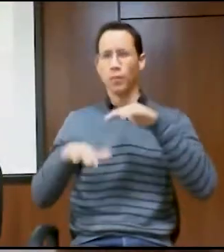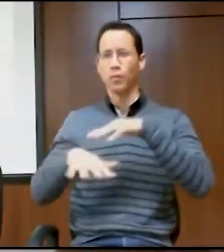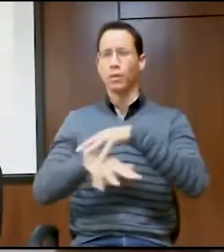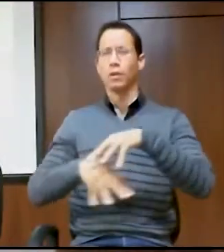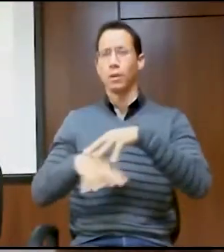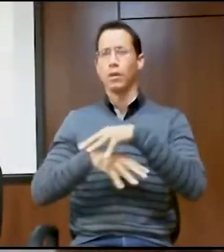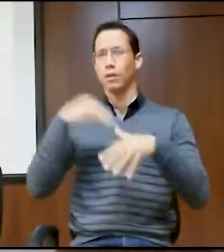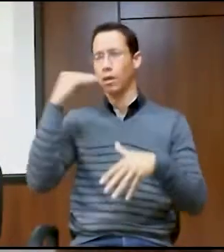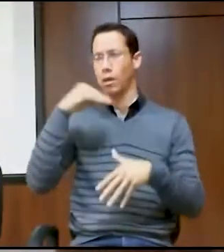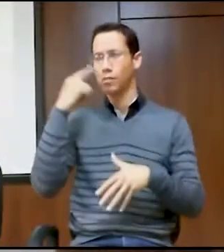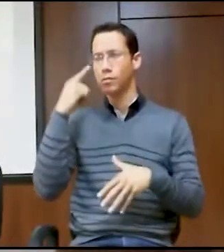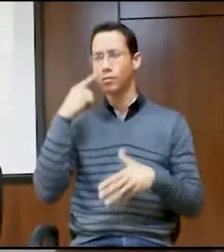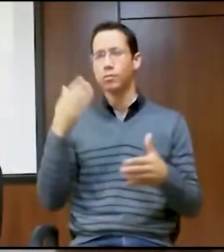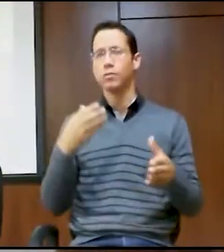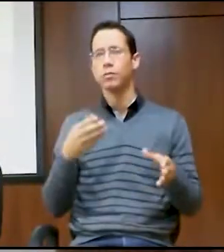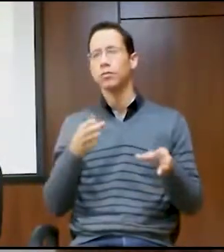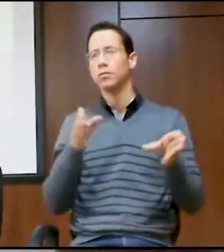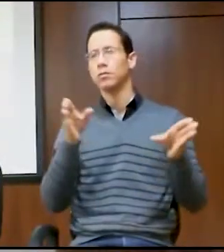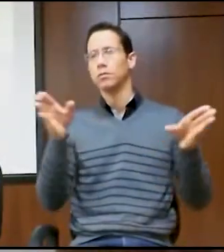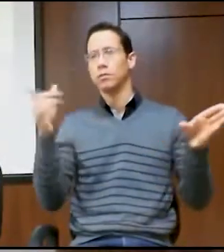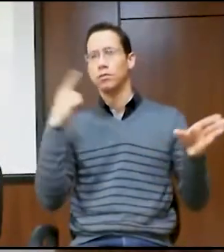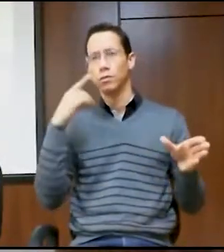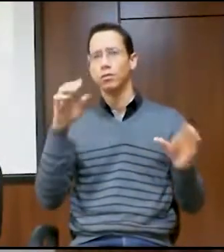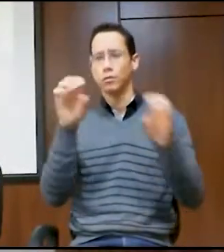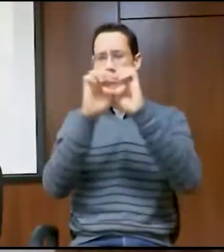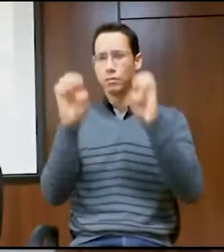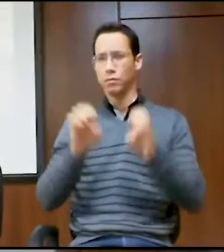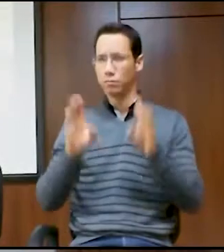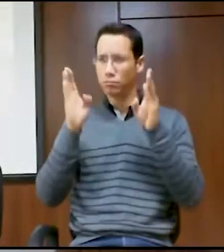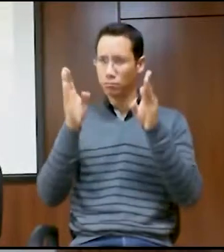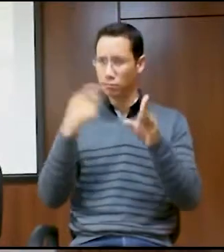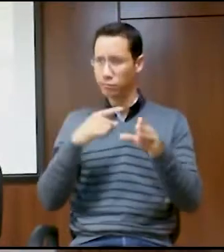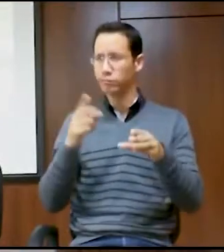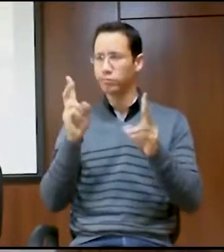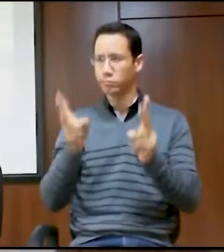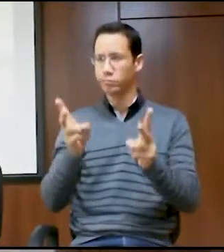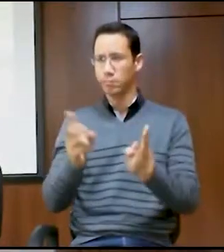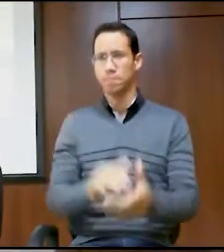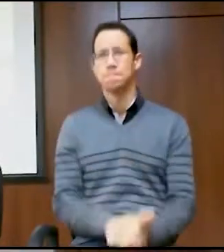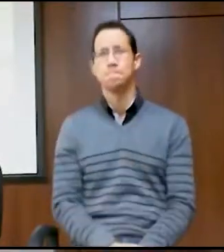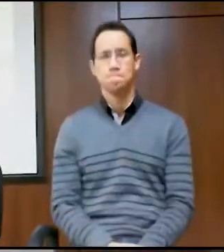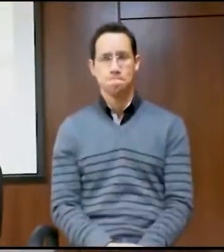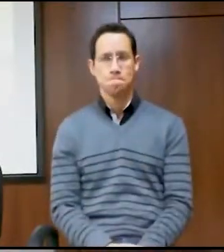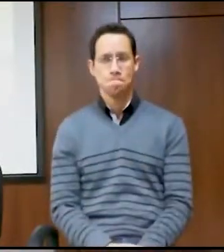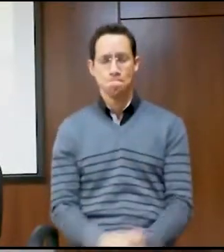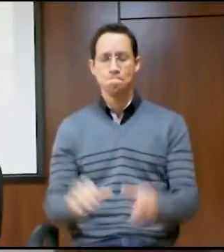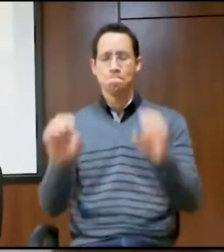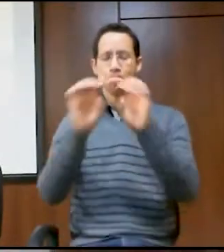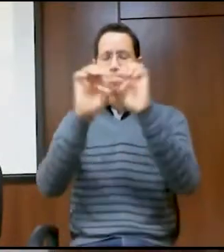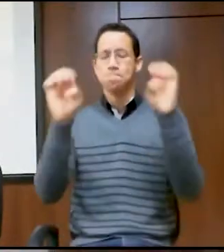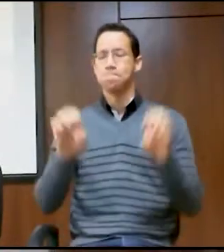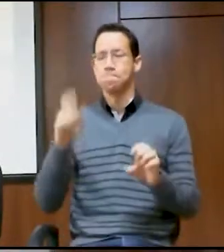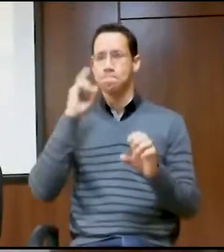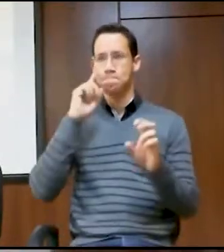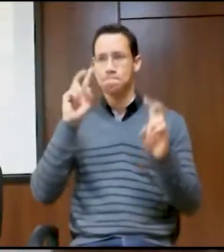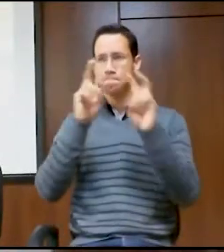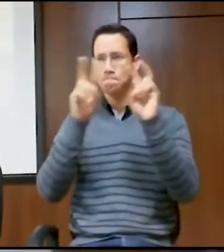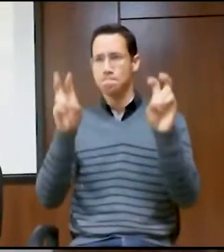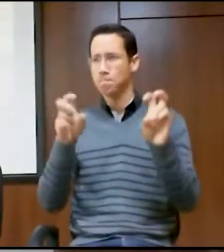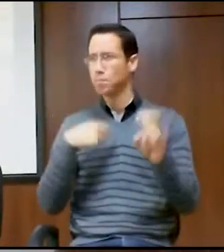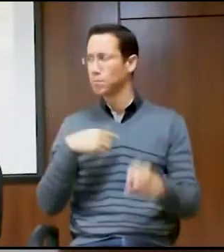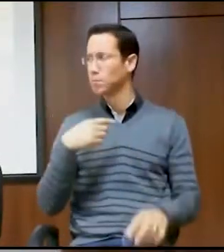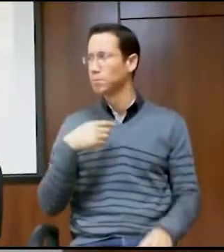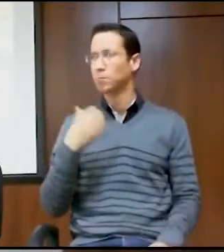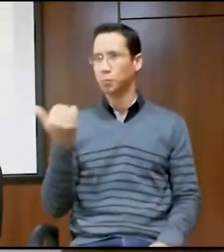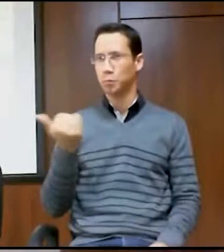vista essa questão que é estrutural. Então, se a gente traz essa questão estrutural, eu não vi meu tempo, você me